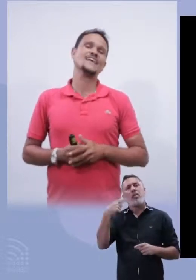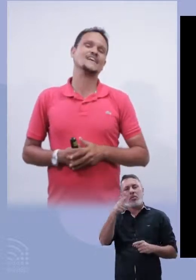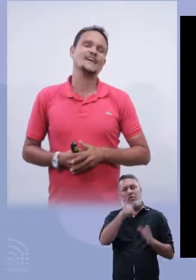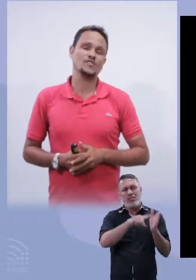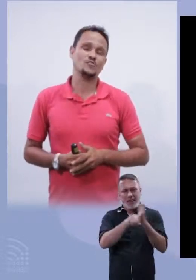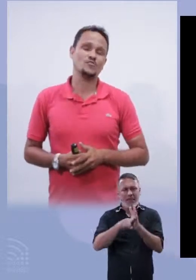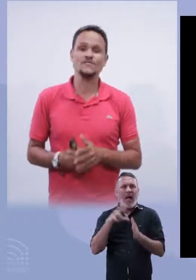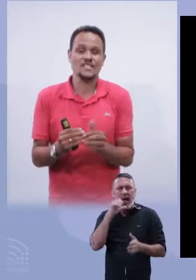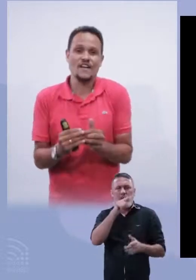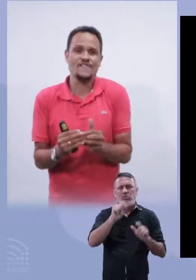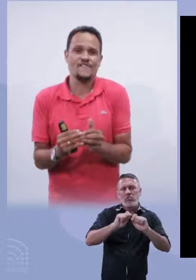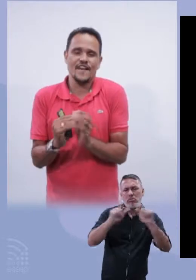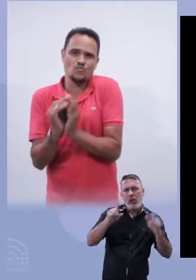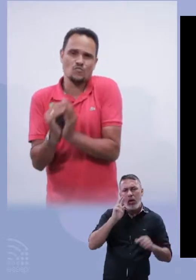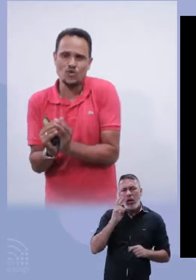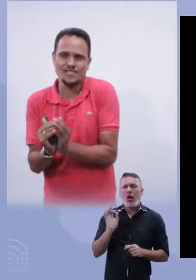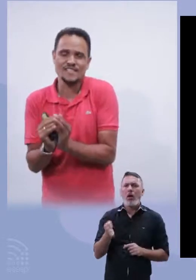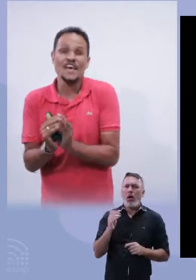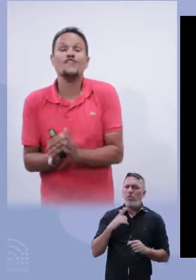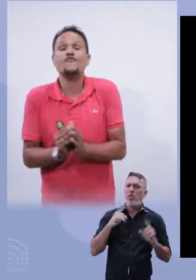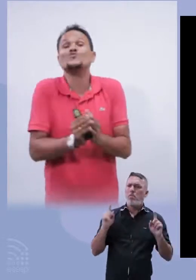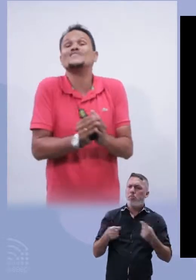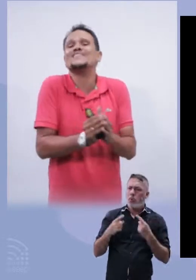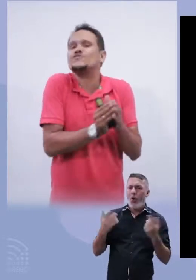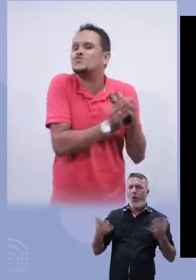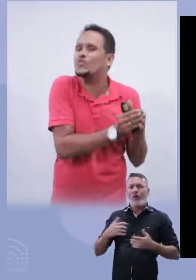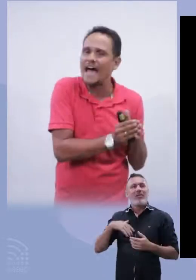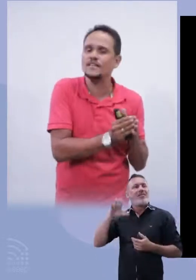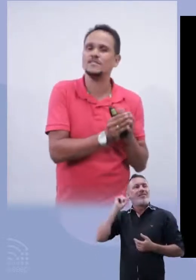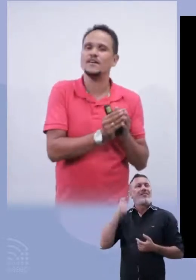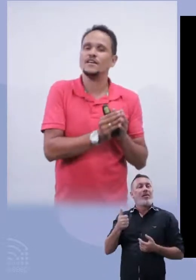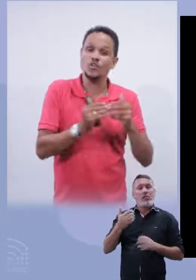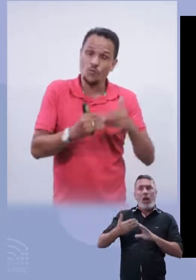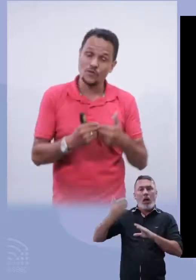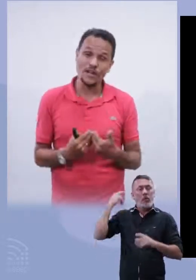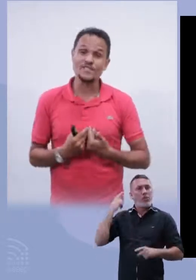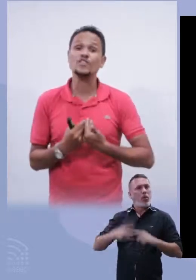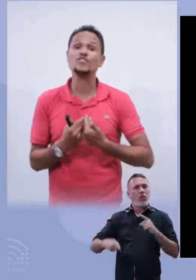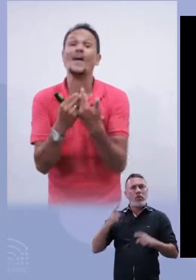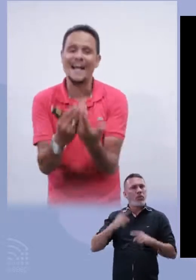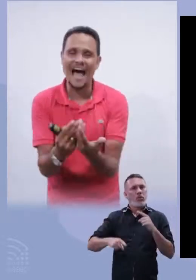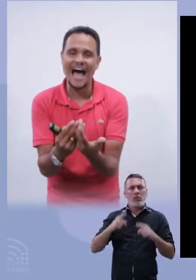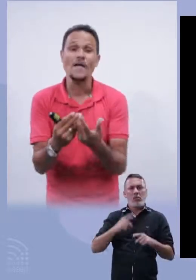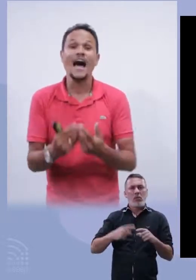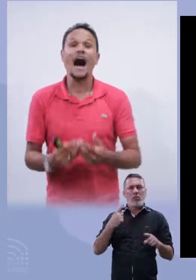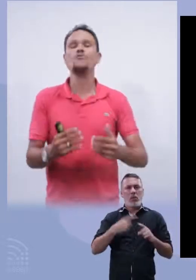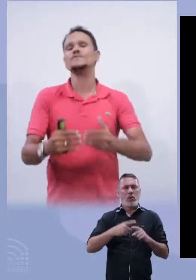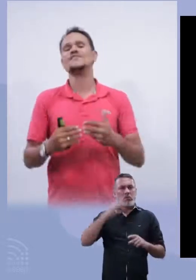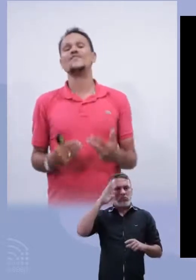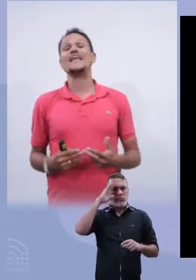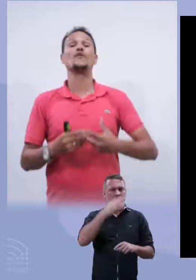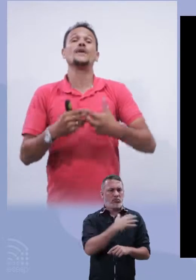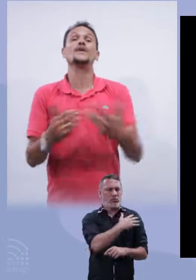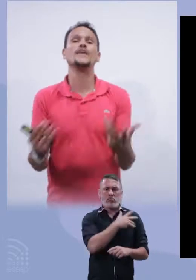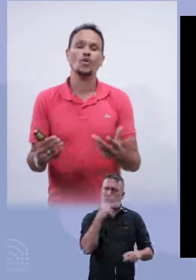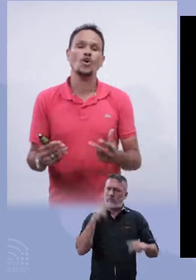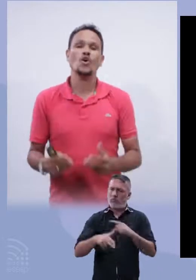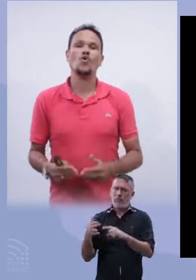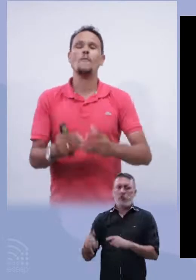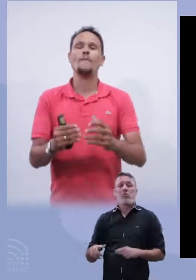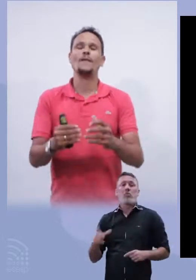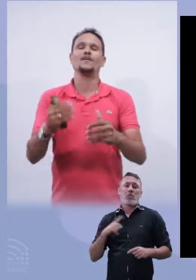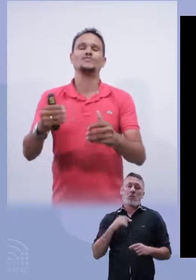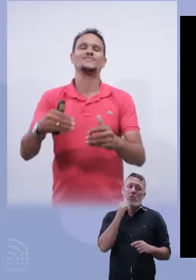sua casa, você vai ver várias músicas que foram censuradas, que não puderam ser tocadas, algumas que viraram